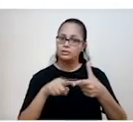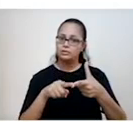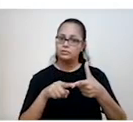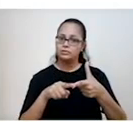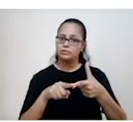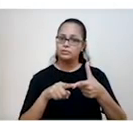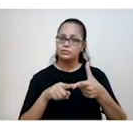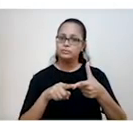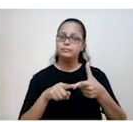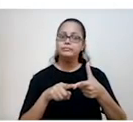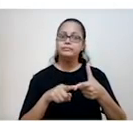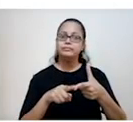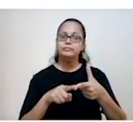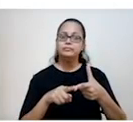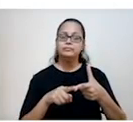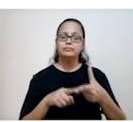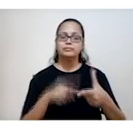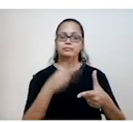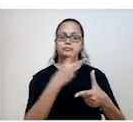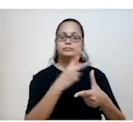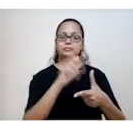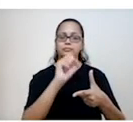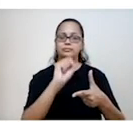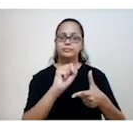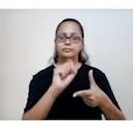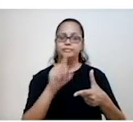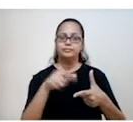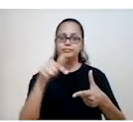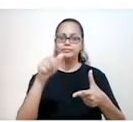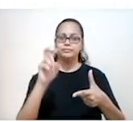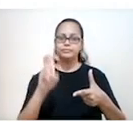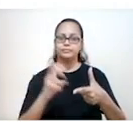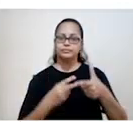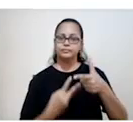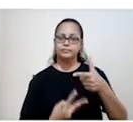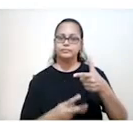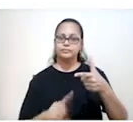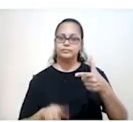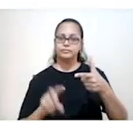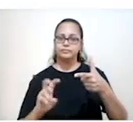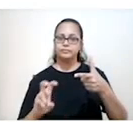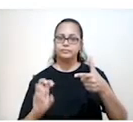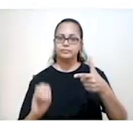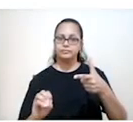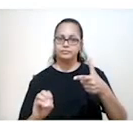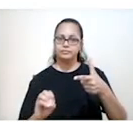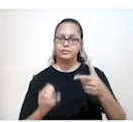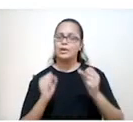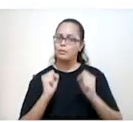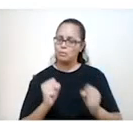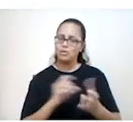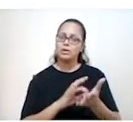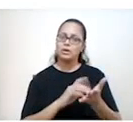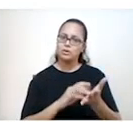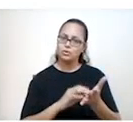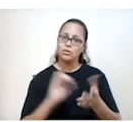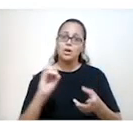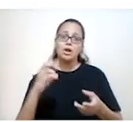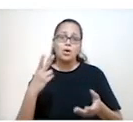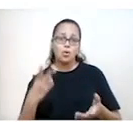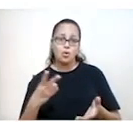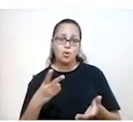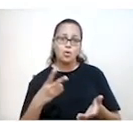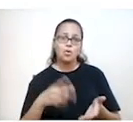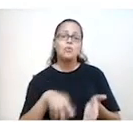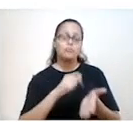ficou 28,75 dividido por 2,50. Pode fazer isso aqui na calculadora, ou na mão, né? Quem for mais raiz faz na mão que é melhor.